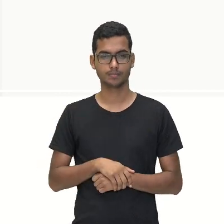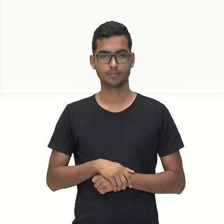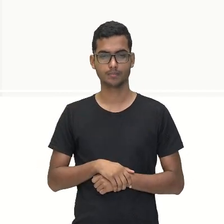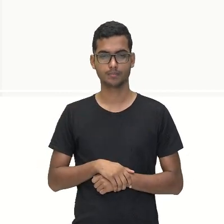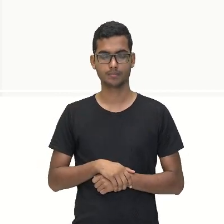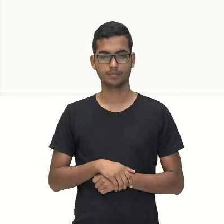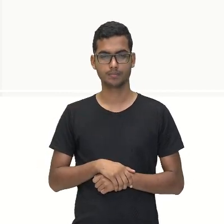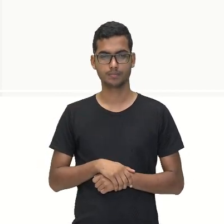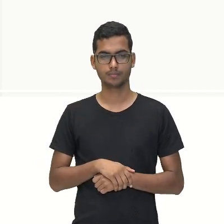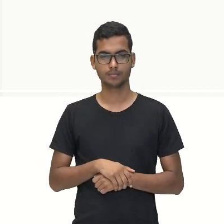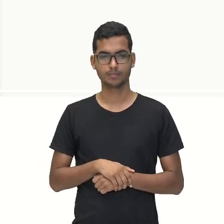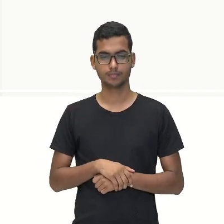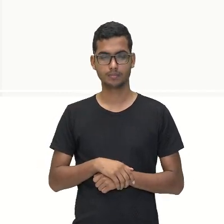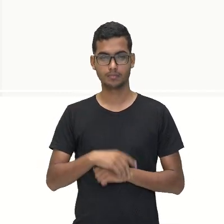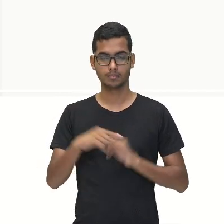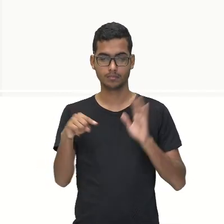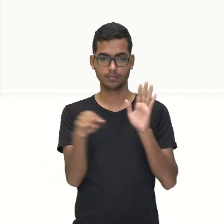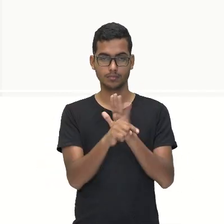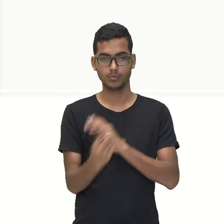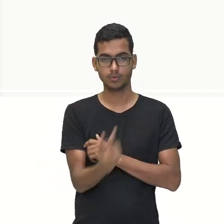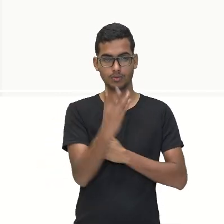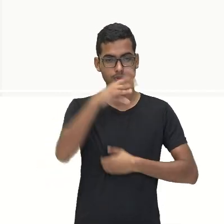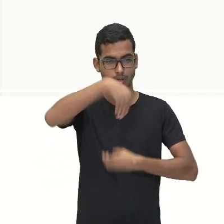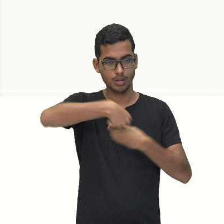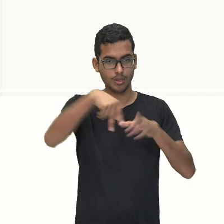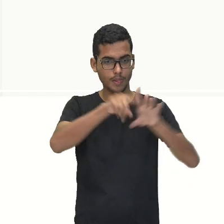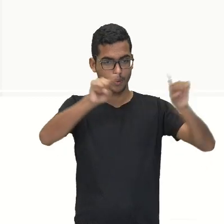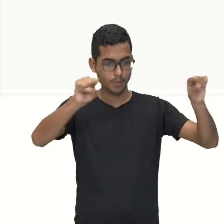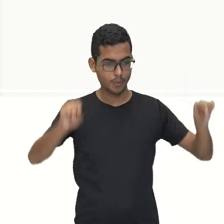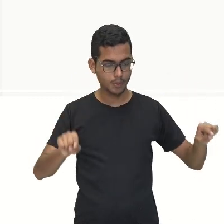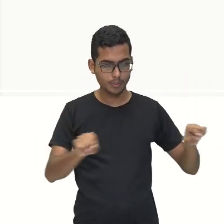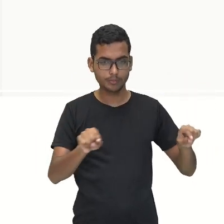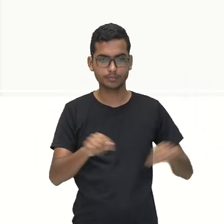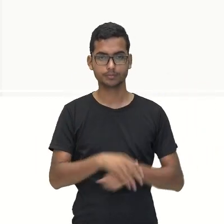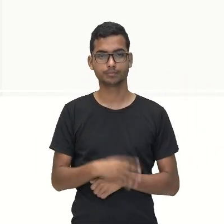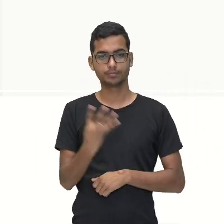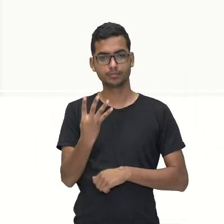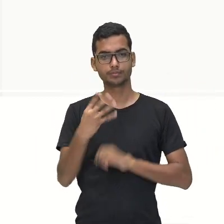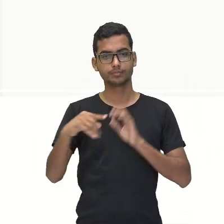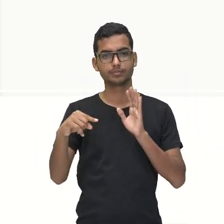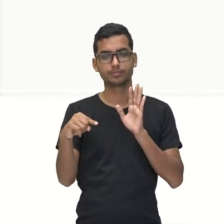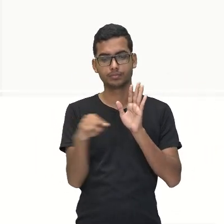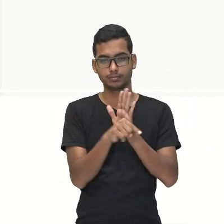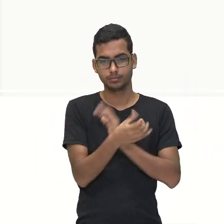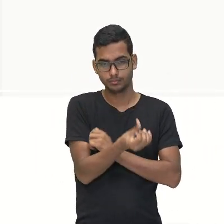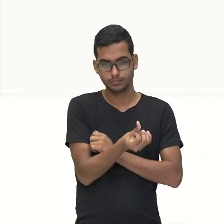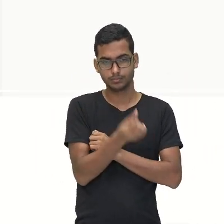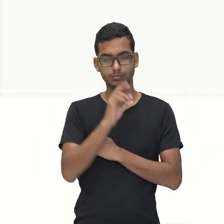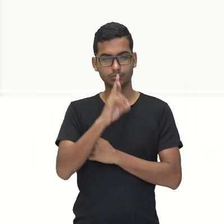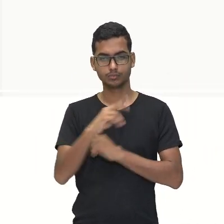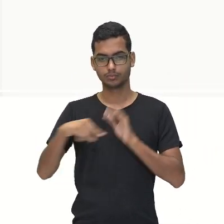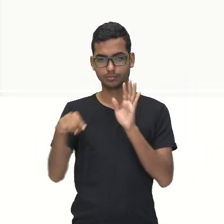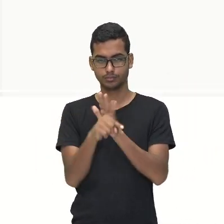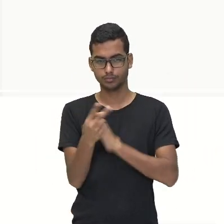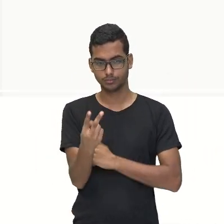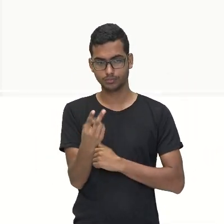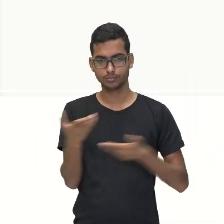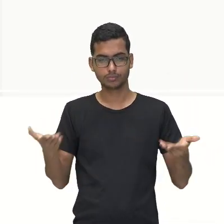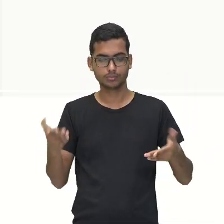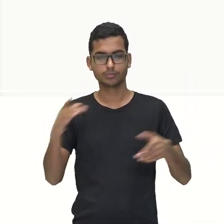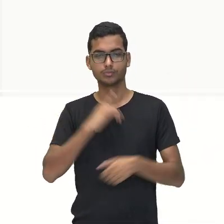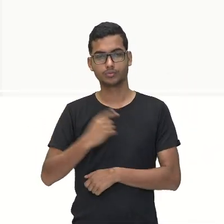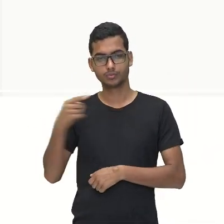menos o valor que está dentro do colchete, 4 menos 6, isso vai dar menos 2. Nós vamos ter então menos